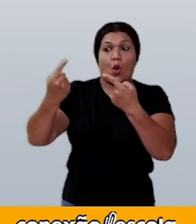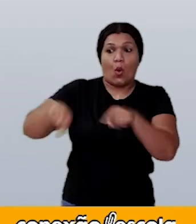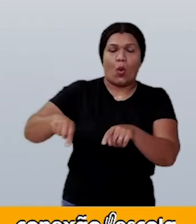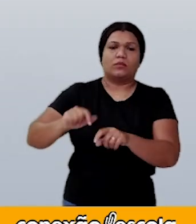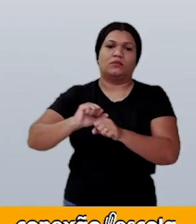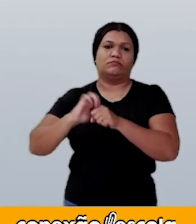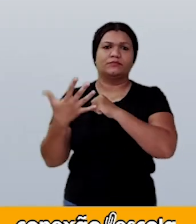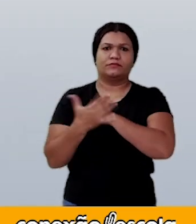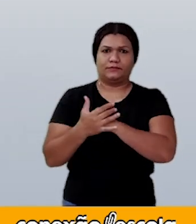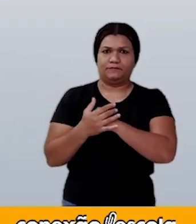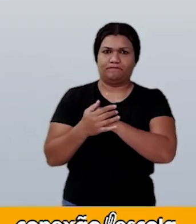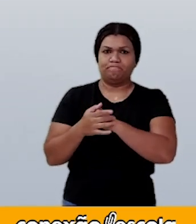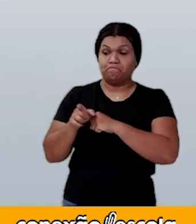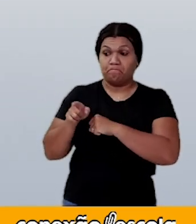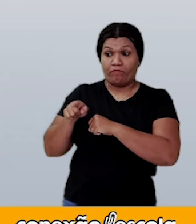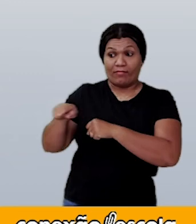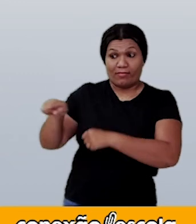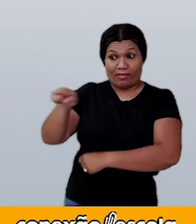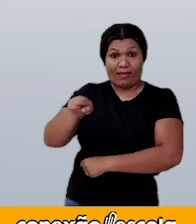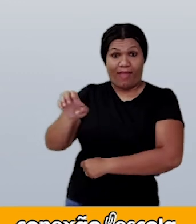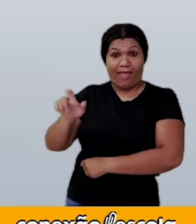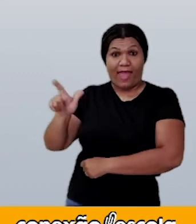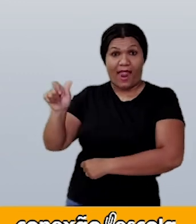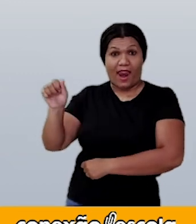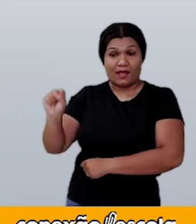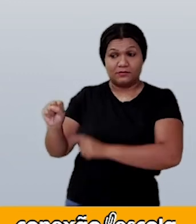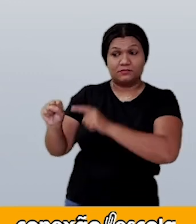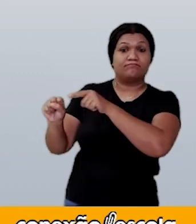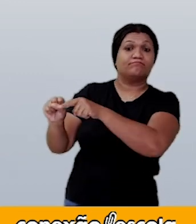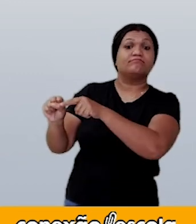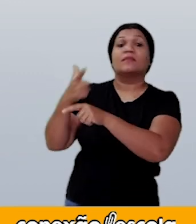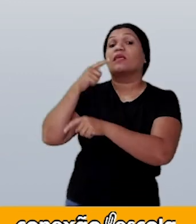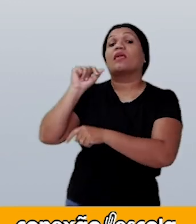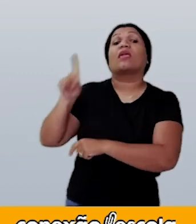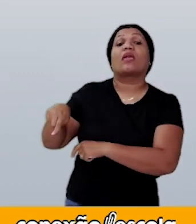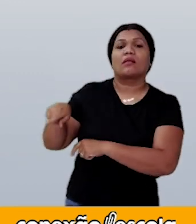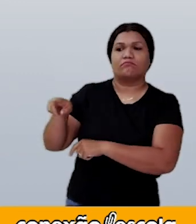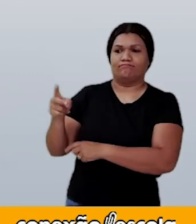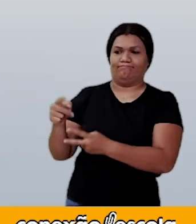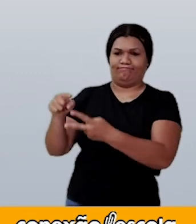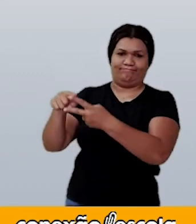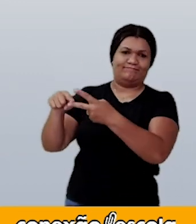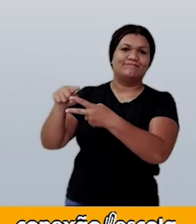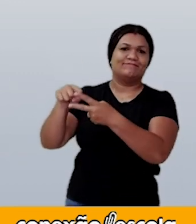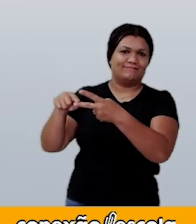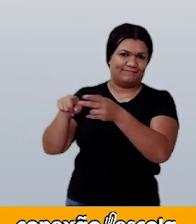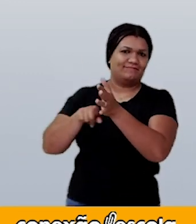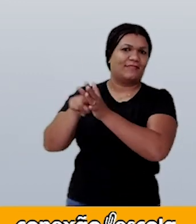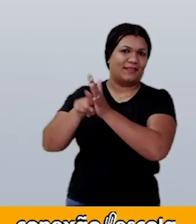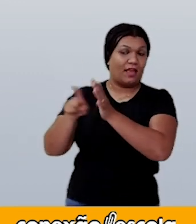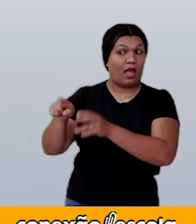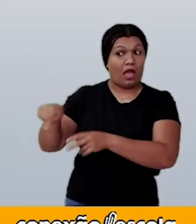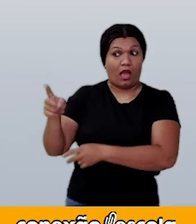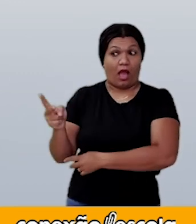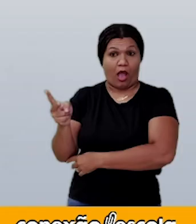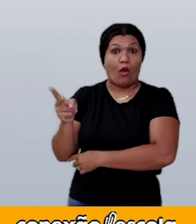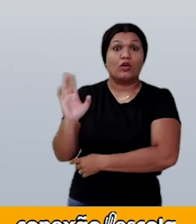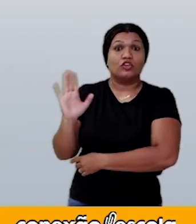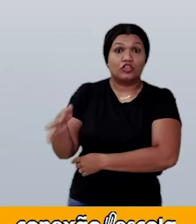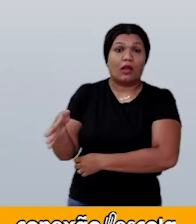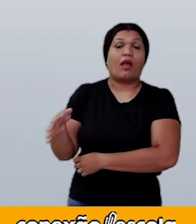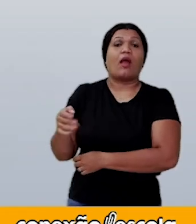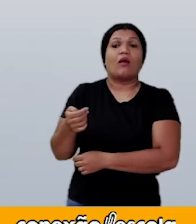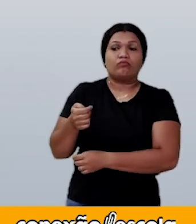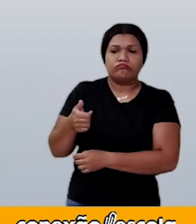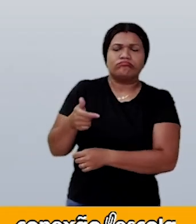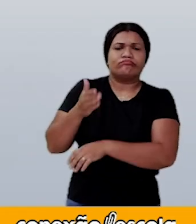Elas quem? As pesquisadoras Maria e Débora, né? Elas já estão na fase de